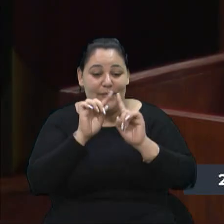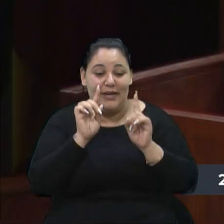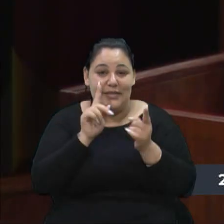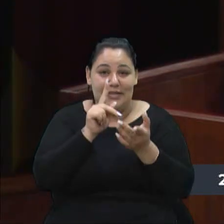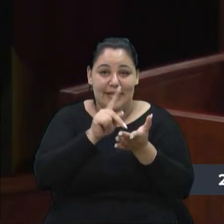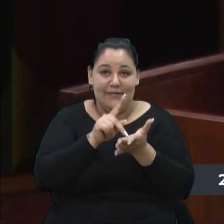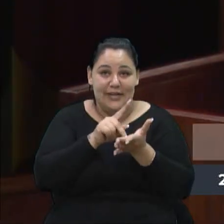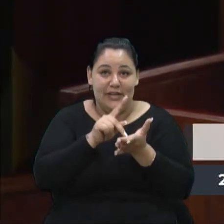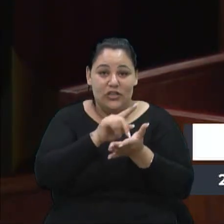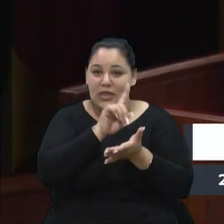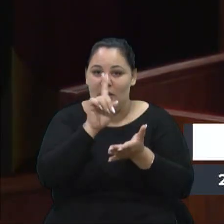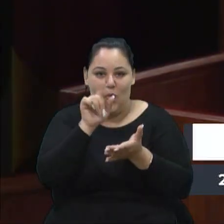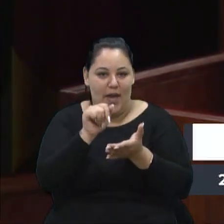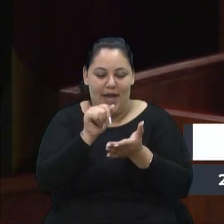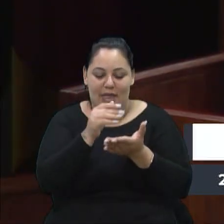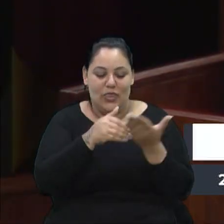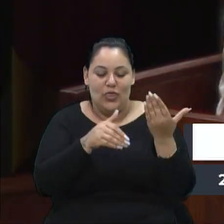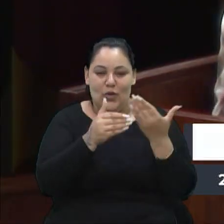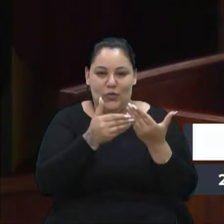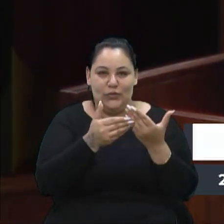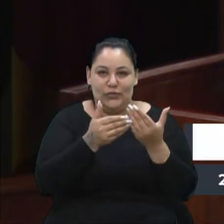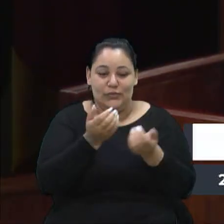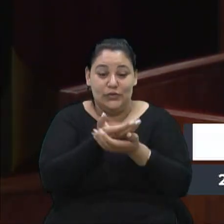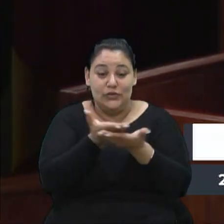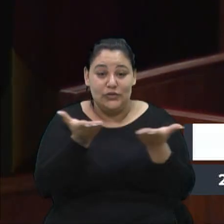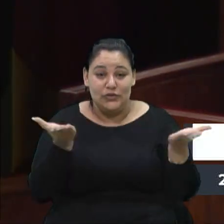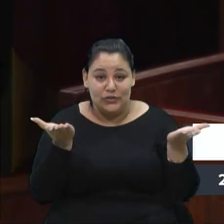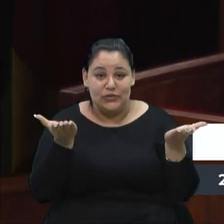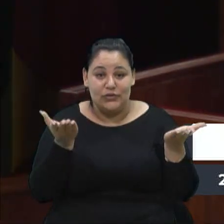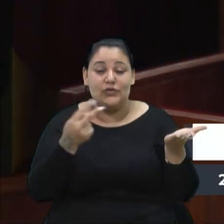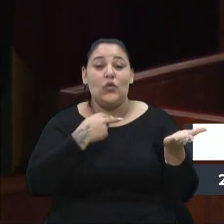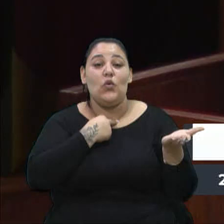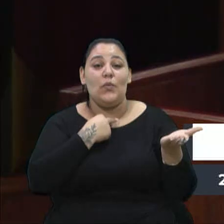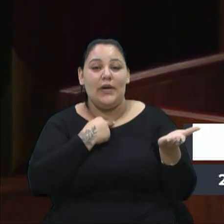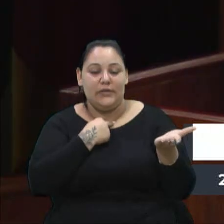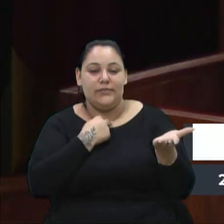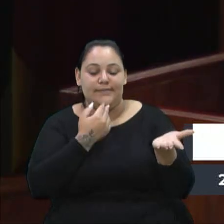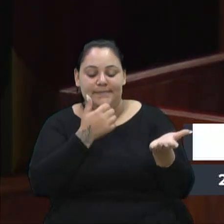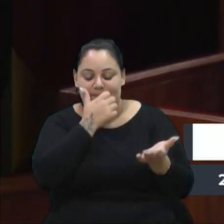os territórios que são reservados para os índios que são ocupados pelos índios.